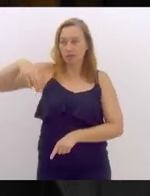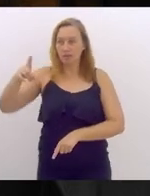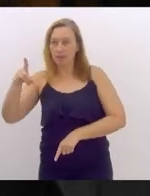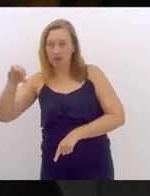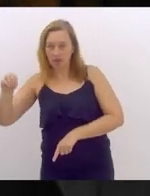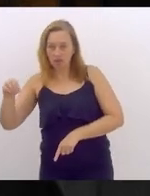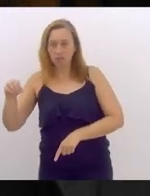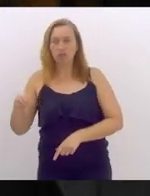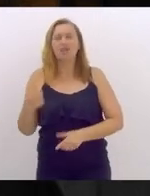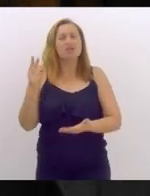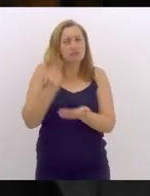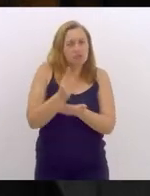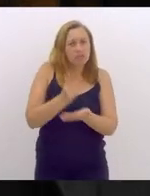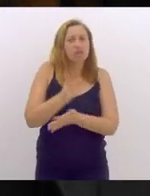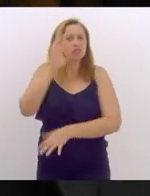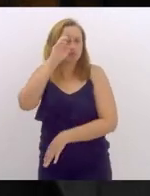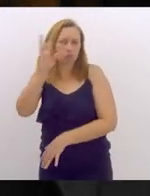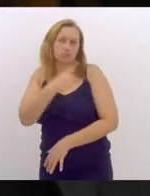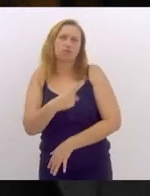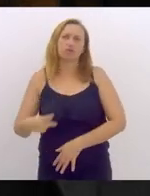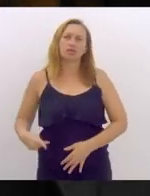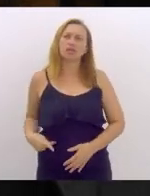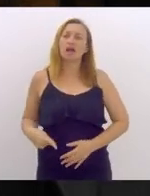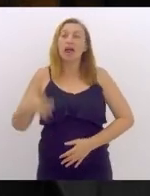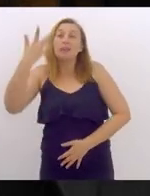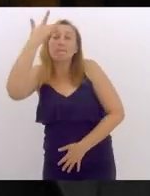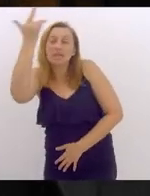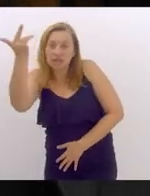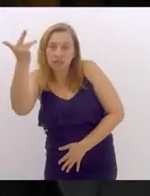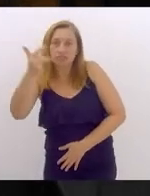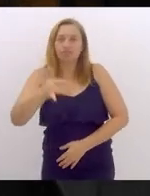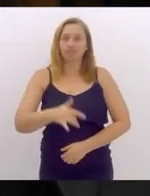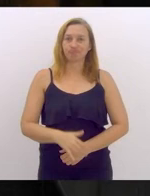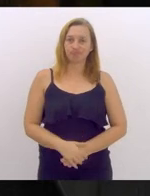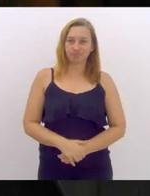e mesmo seu presidente que amanhã